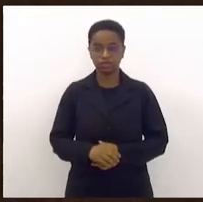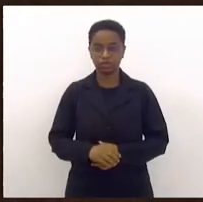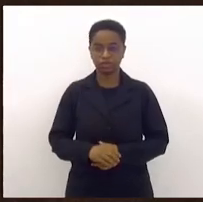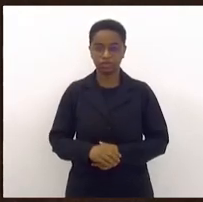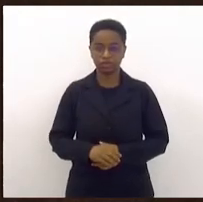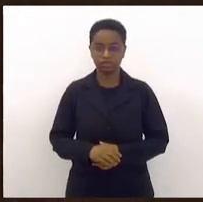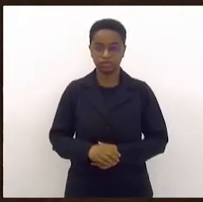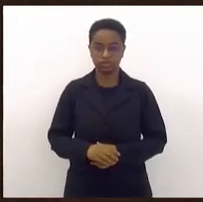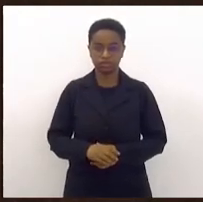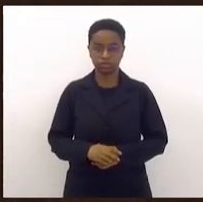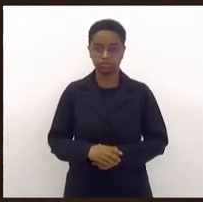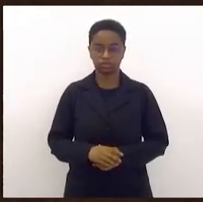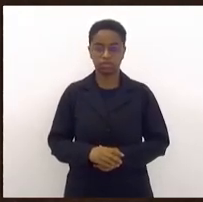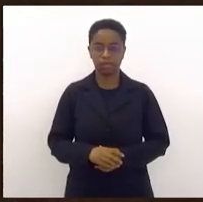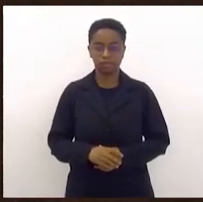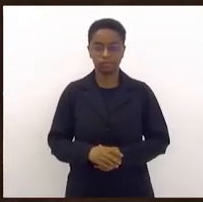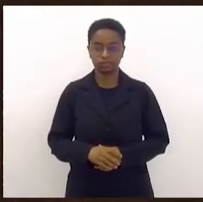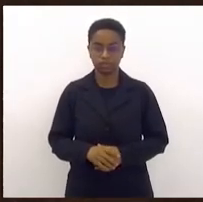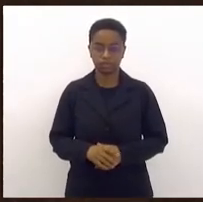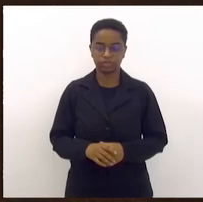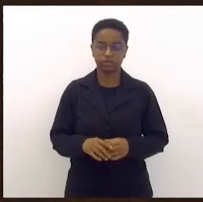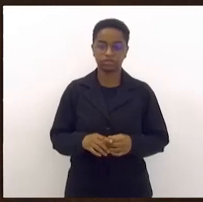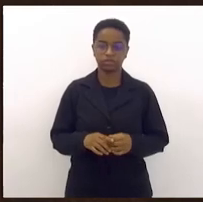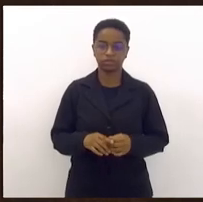a importância desse